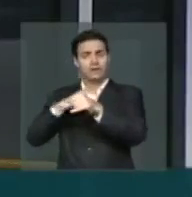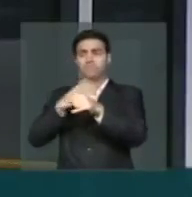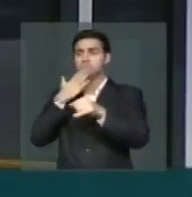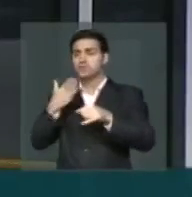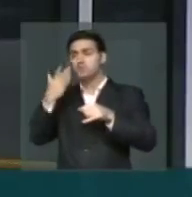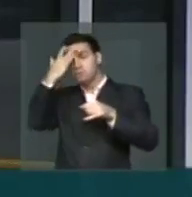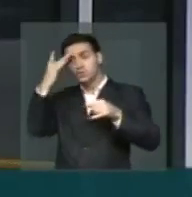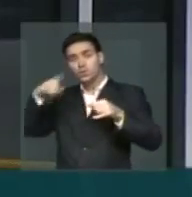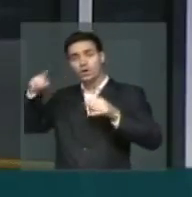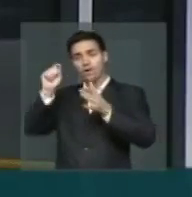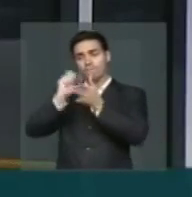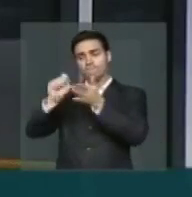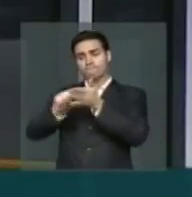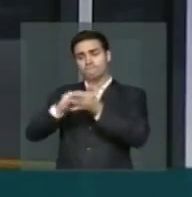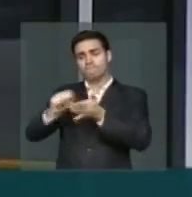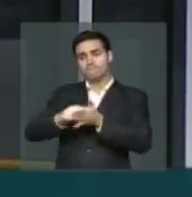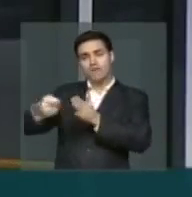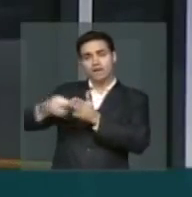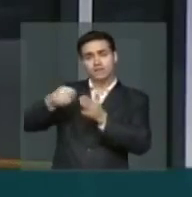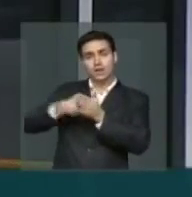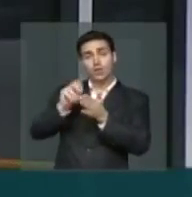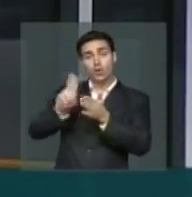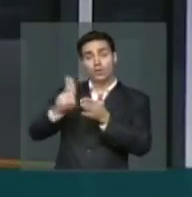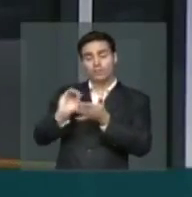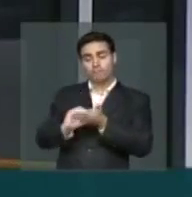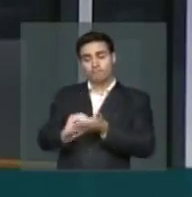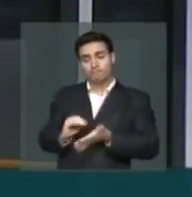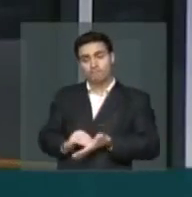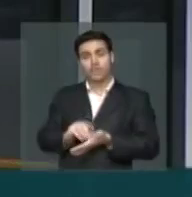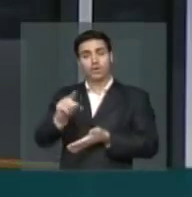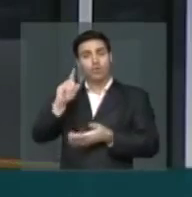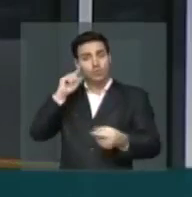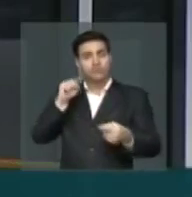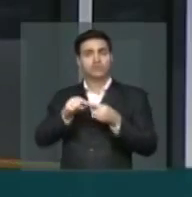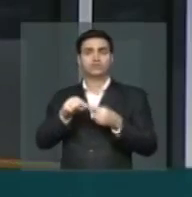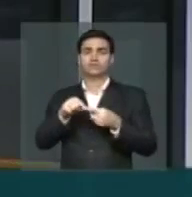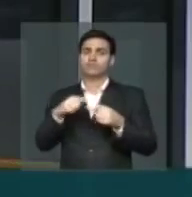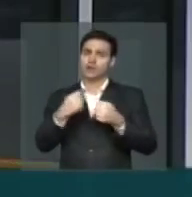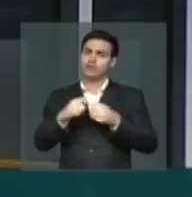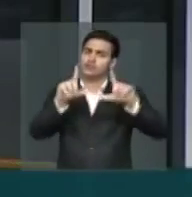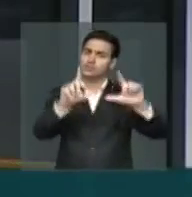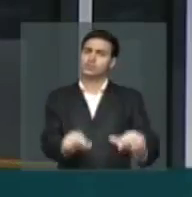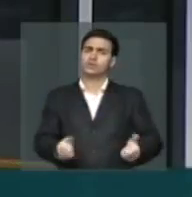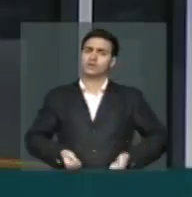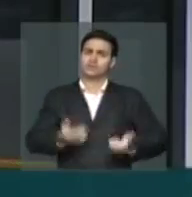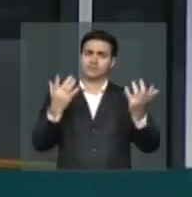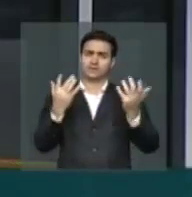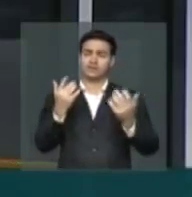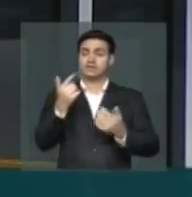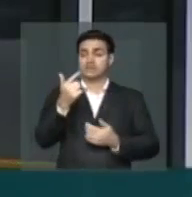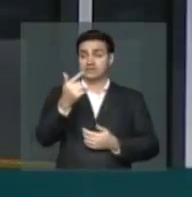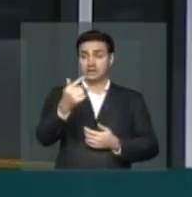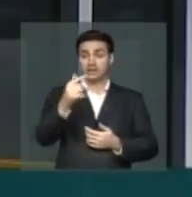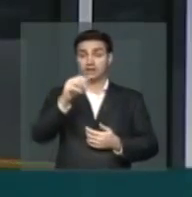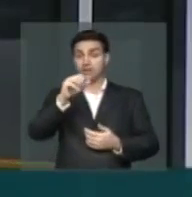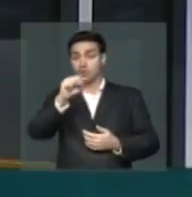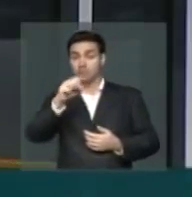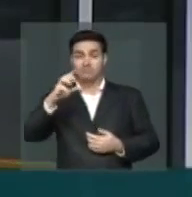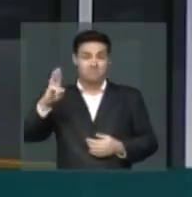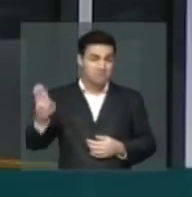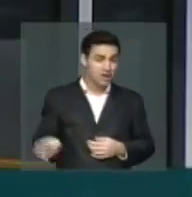iniciativa popular com esse objetivo. Os 78 milhões